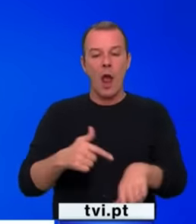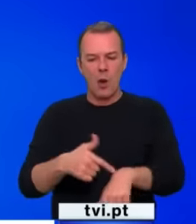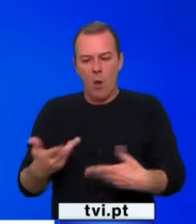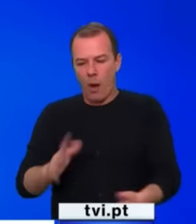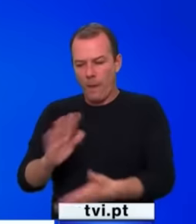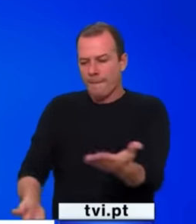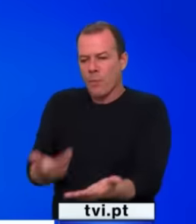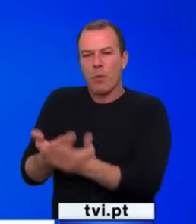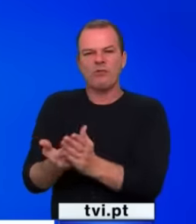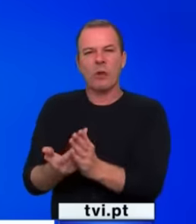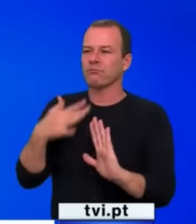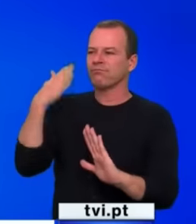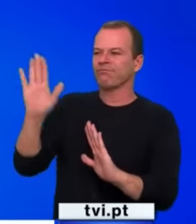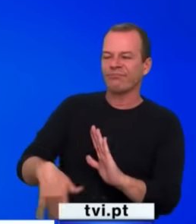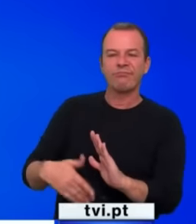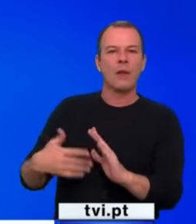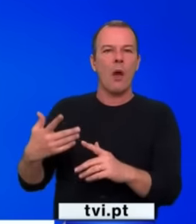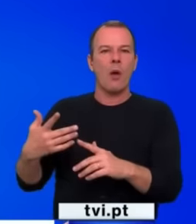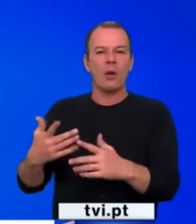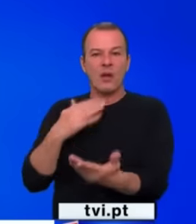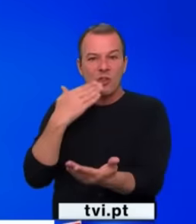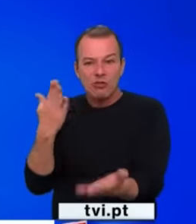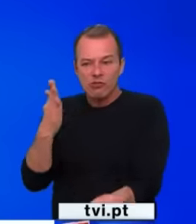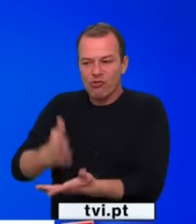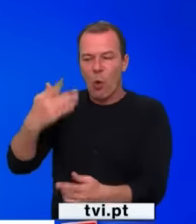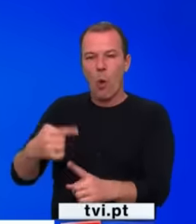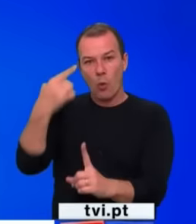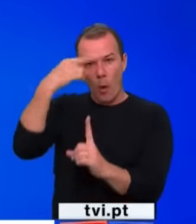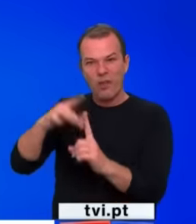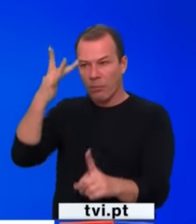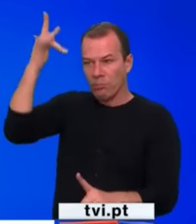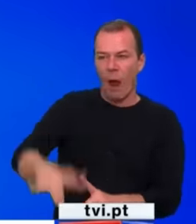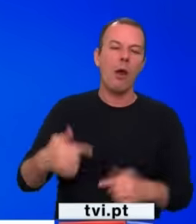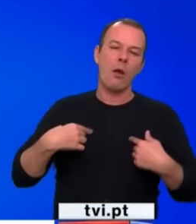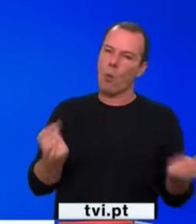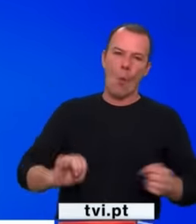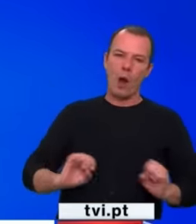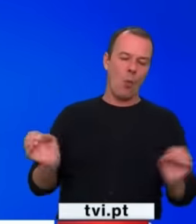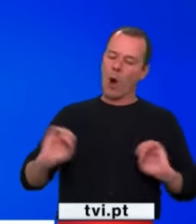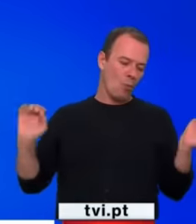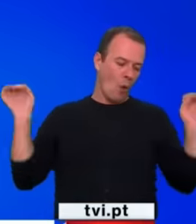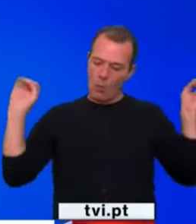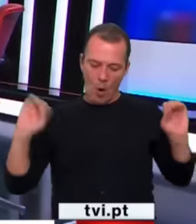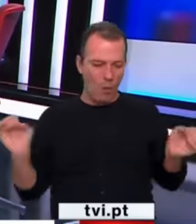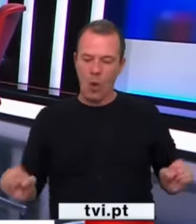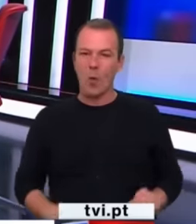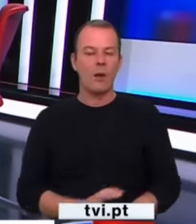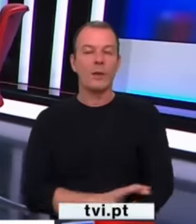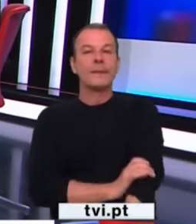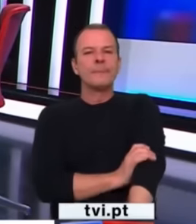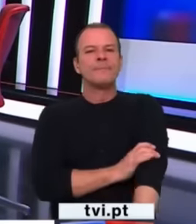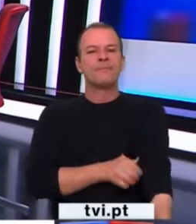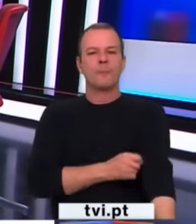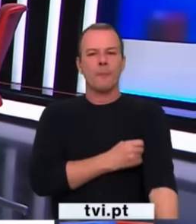proposta irresponsável, irrealizável, que serve apenas o propósito de enganar as pessoas, isso nós não temos. Posso responder? Pode. Eu primeiro acho curioso que o